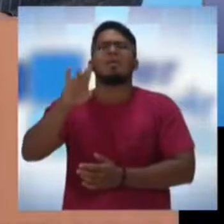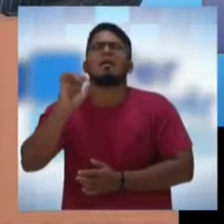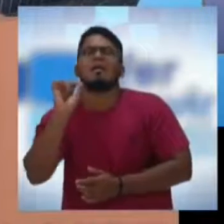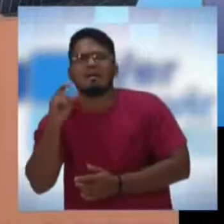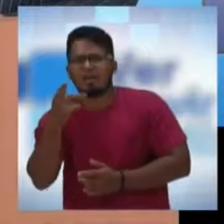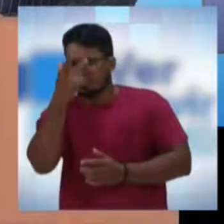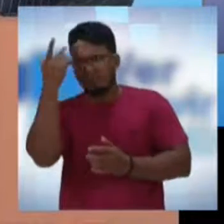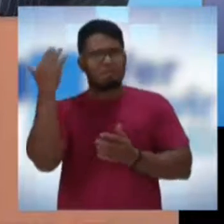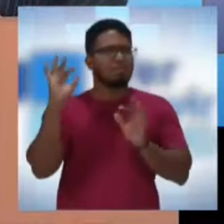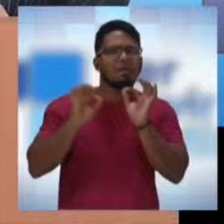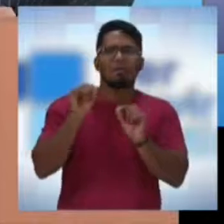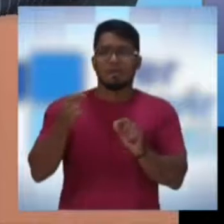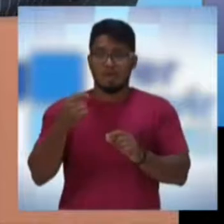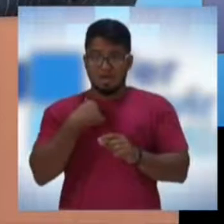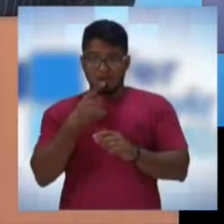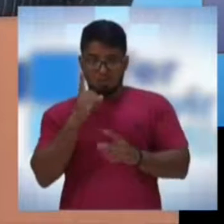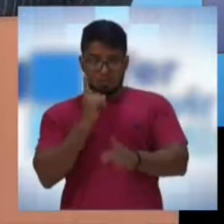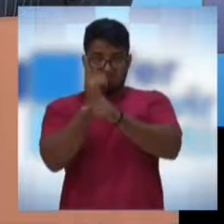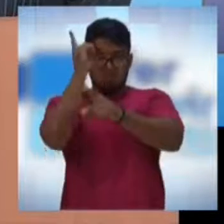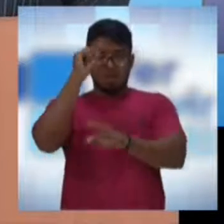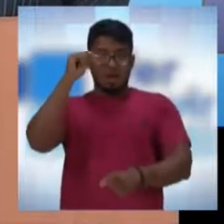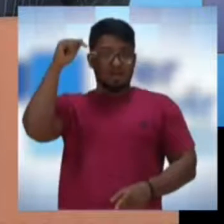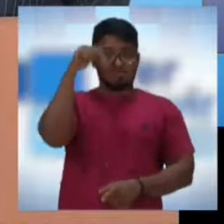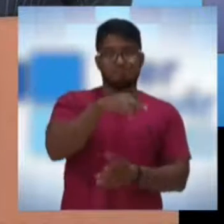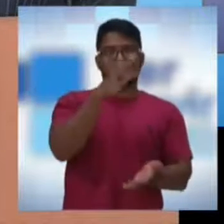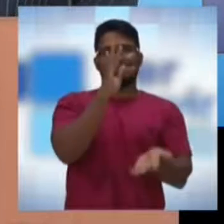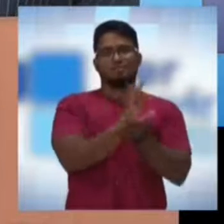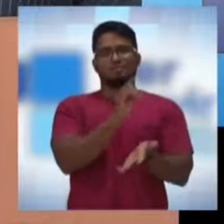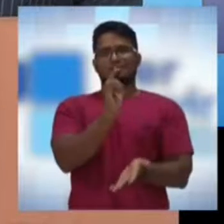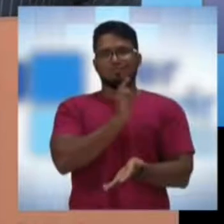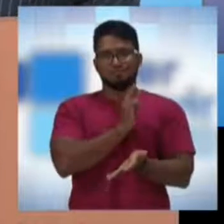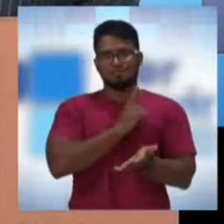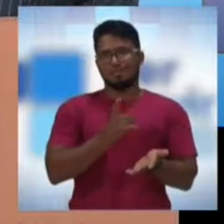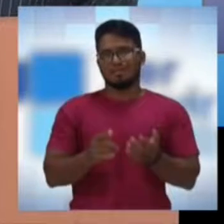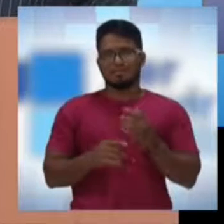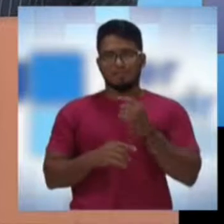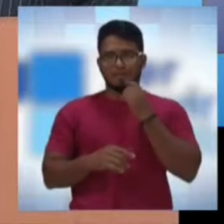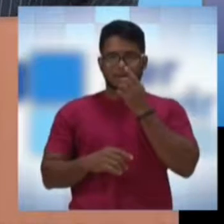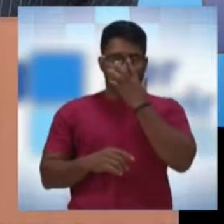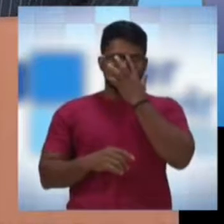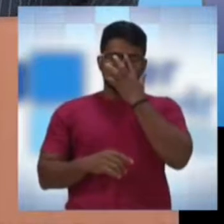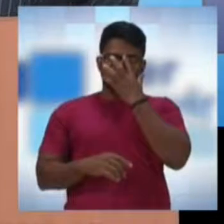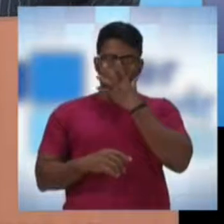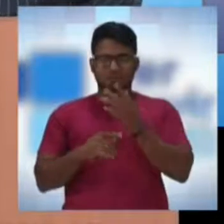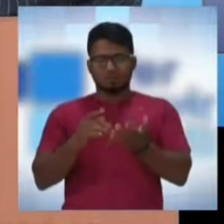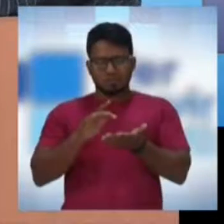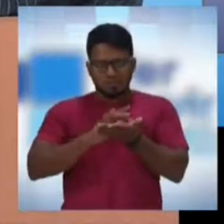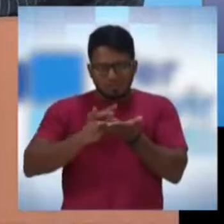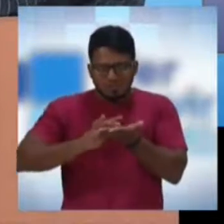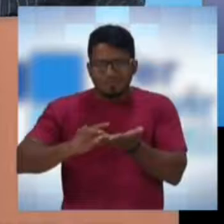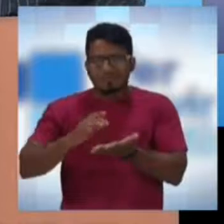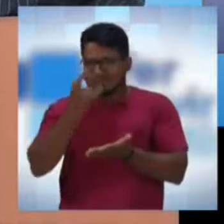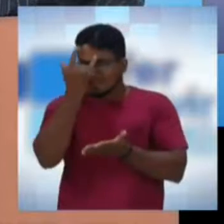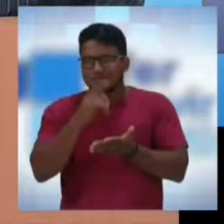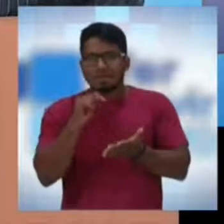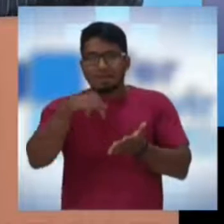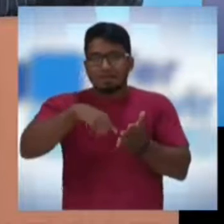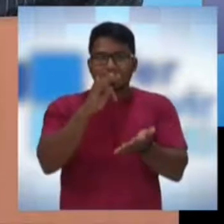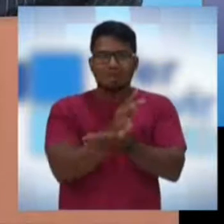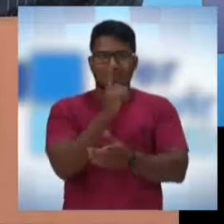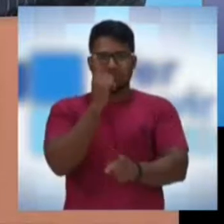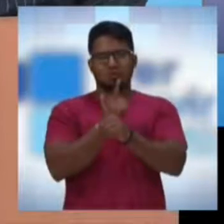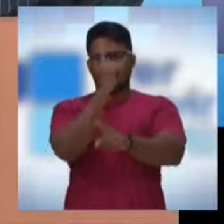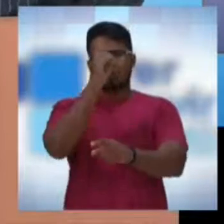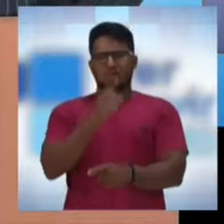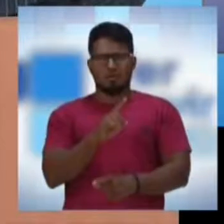descobrir que tinha esse método aqui em Teresina, né? Então, você descobriu o método Braille aqui em Teresina? Isso, método Braille aqui em